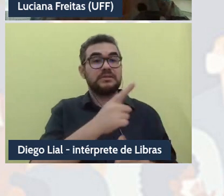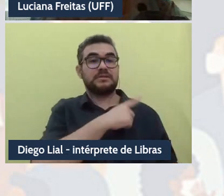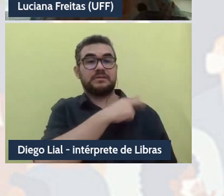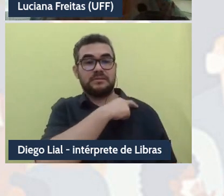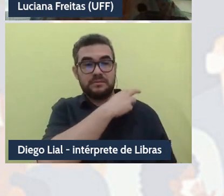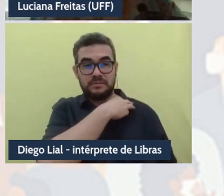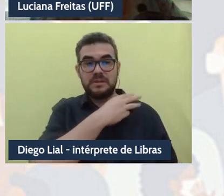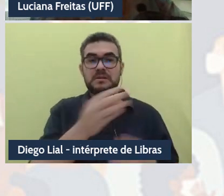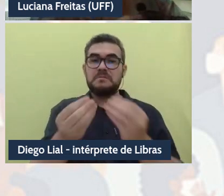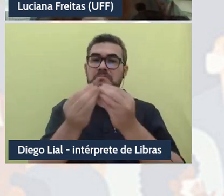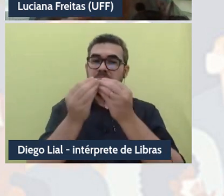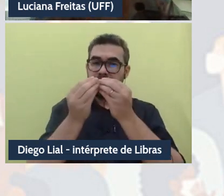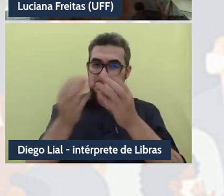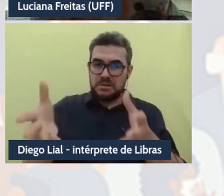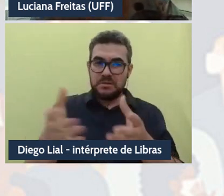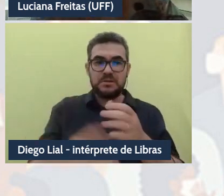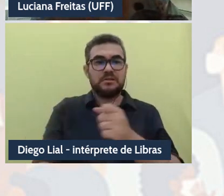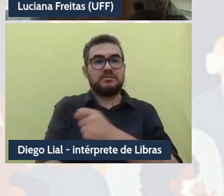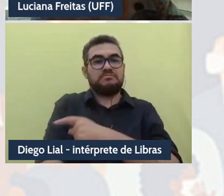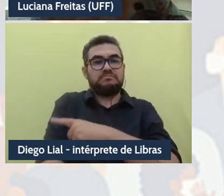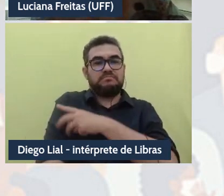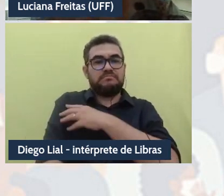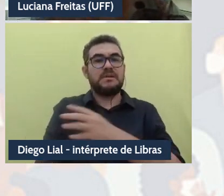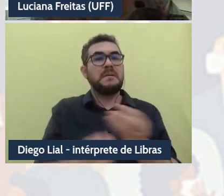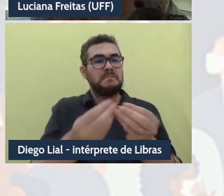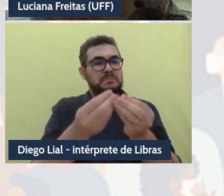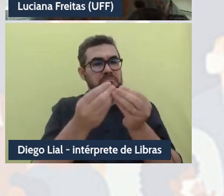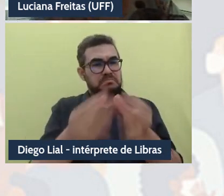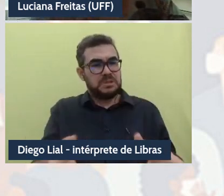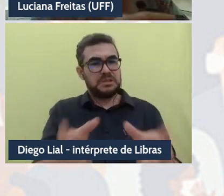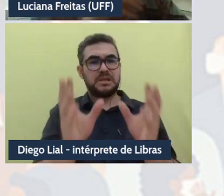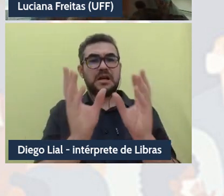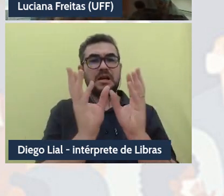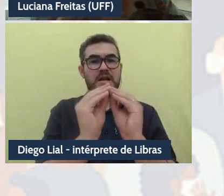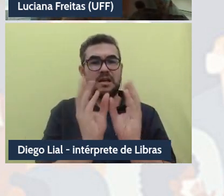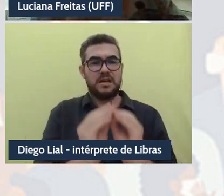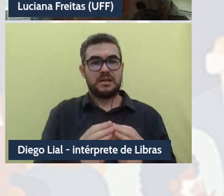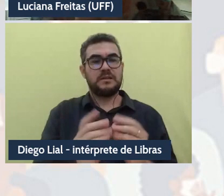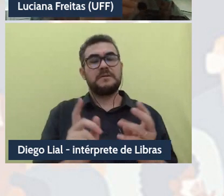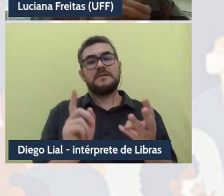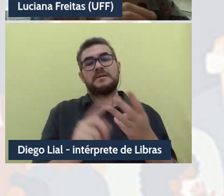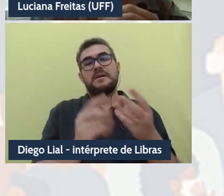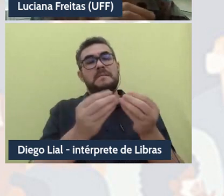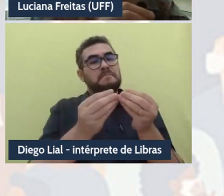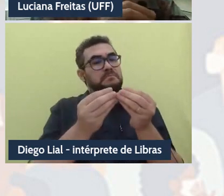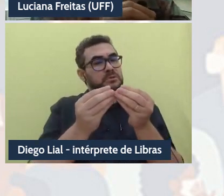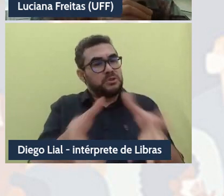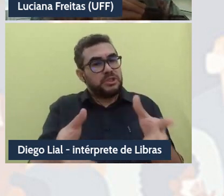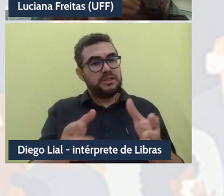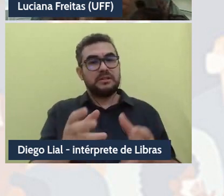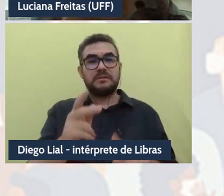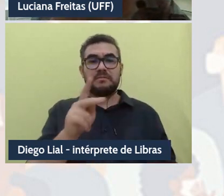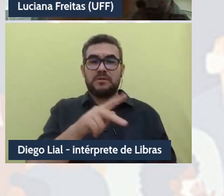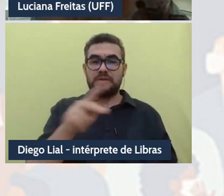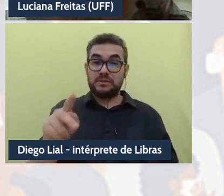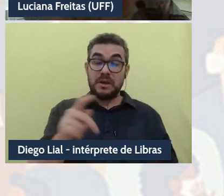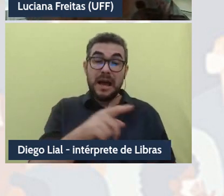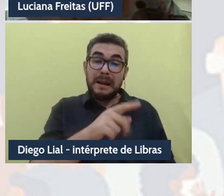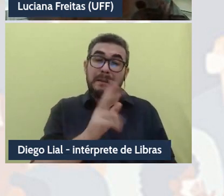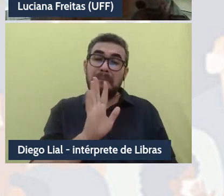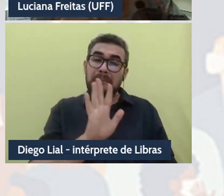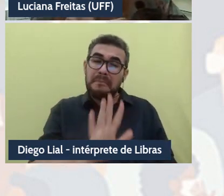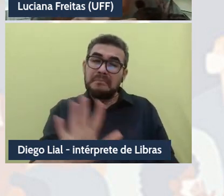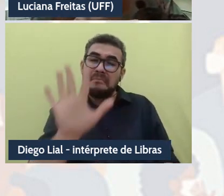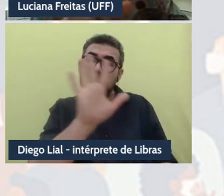ela afeta o EJA, ela afeta a formação de professores, ela tem uma aparência de pluralidade, né? Porque os anúncios